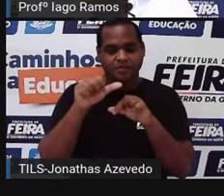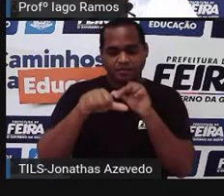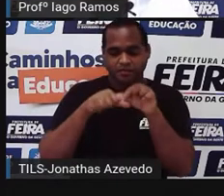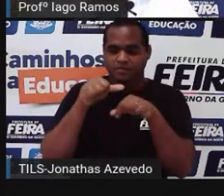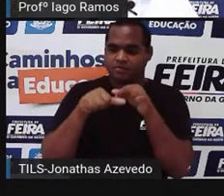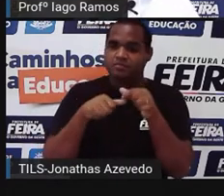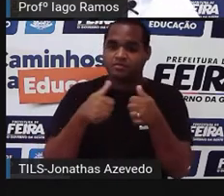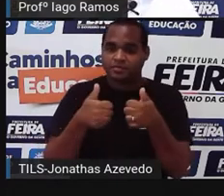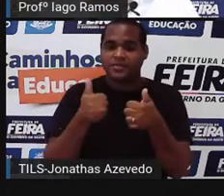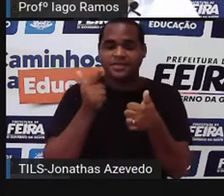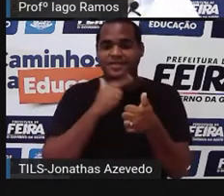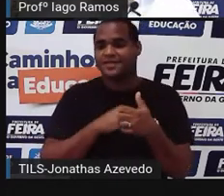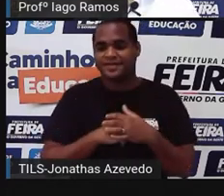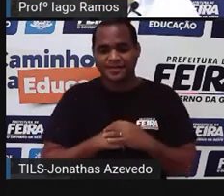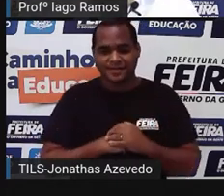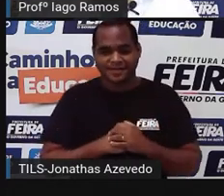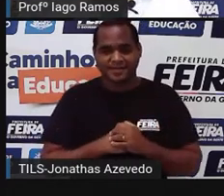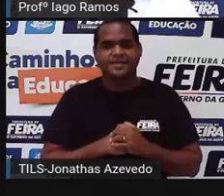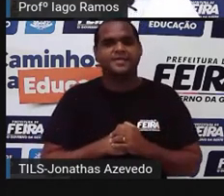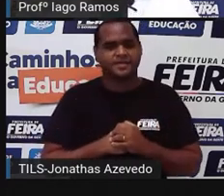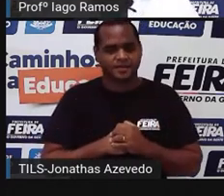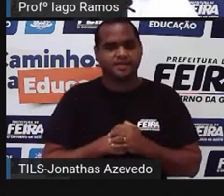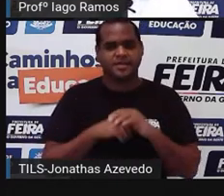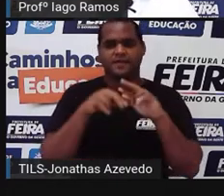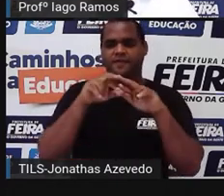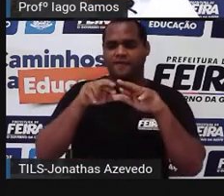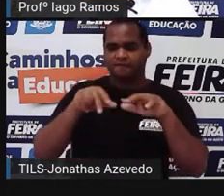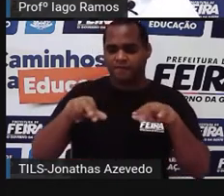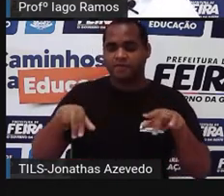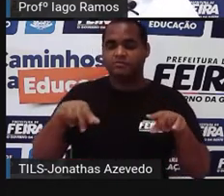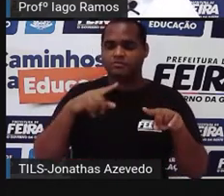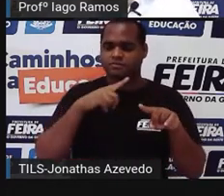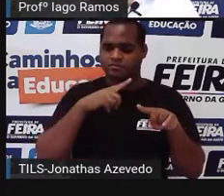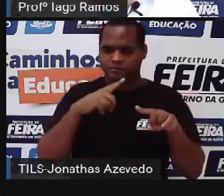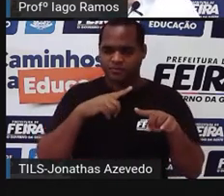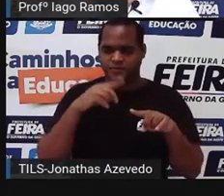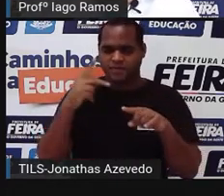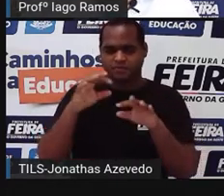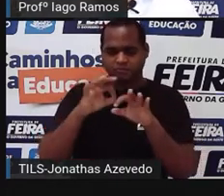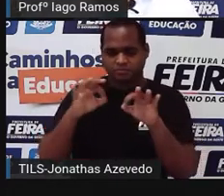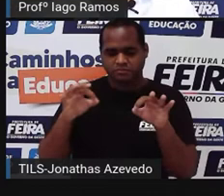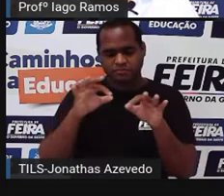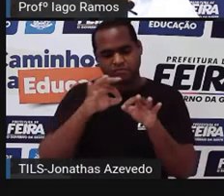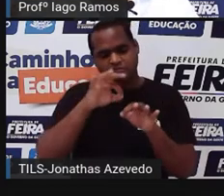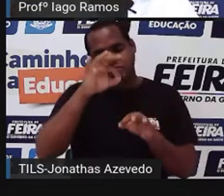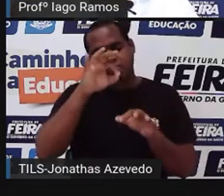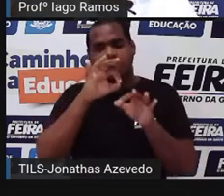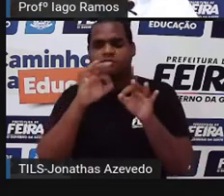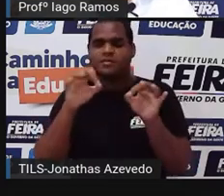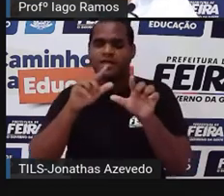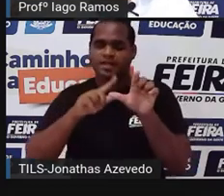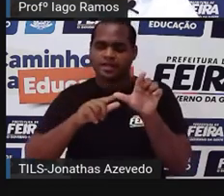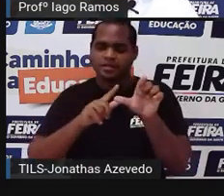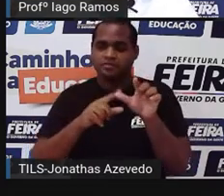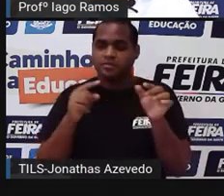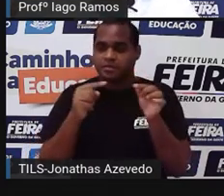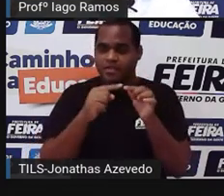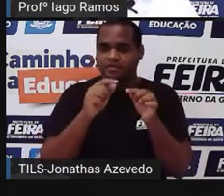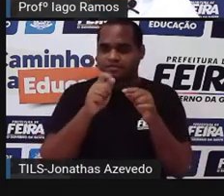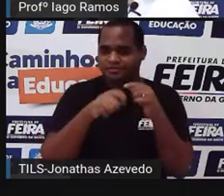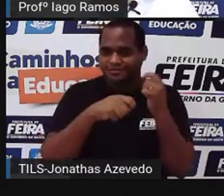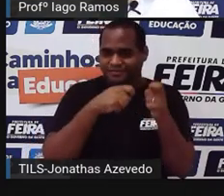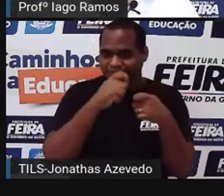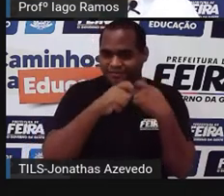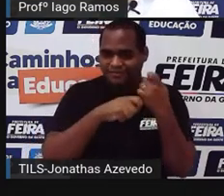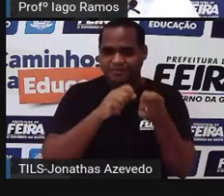tá com todos esses pontinhos que estão aí essas letrinhas que identificam os pontos né